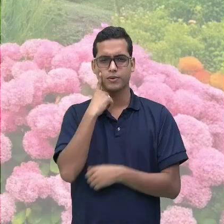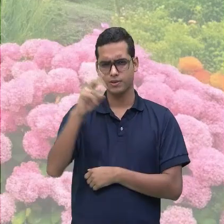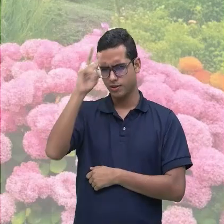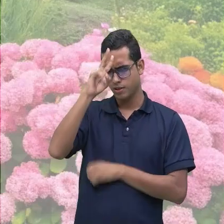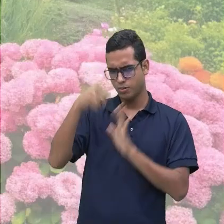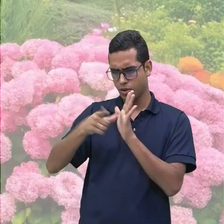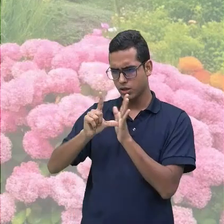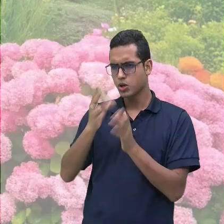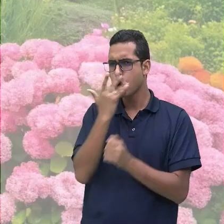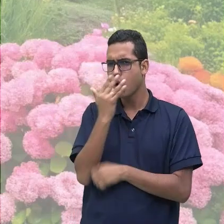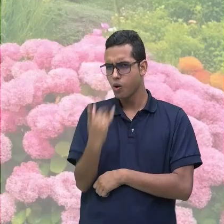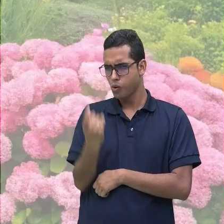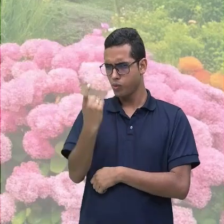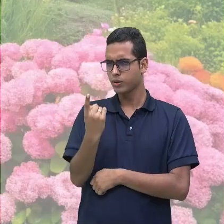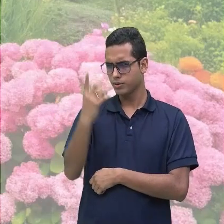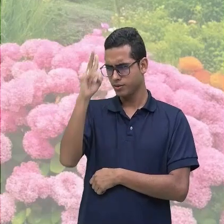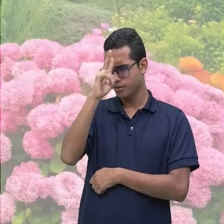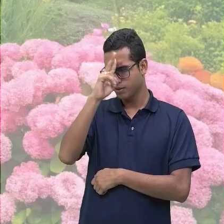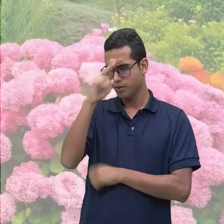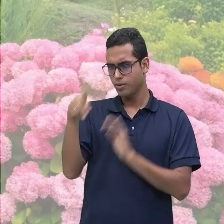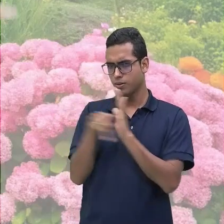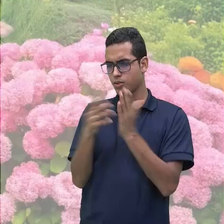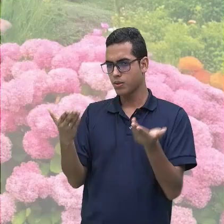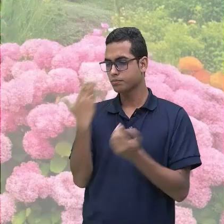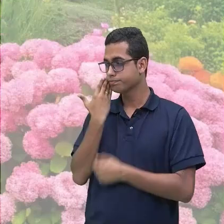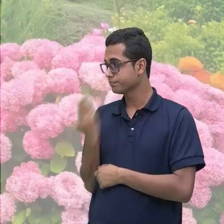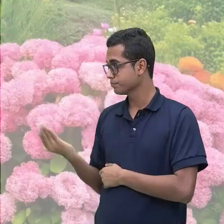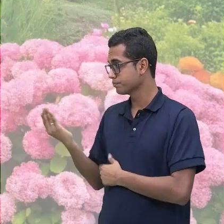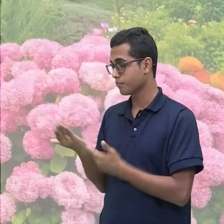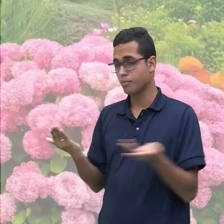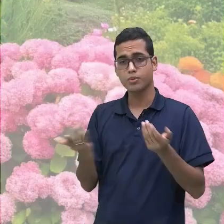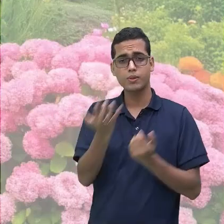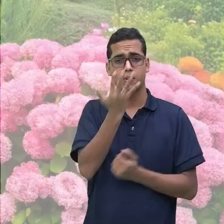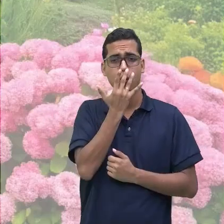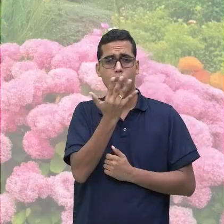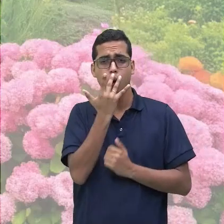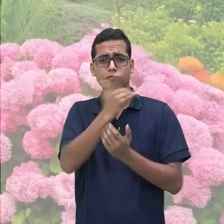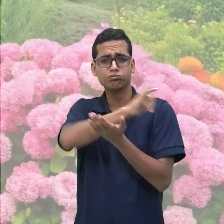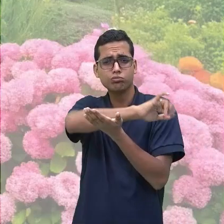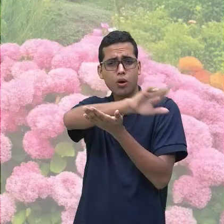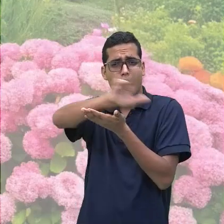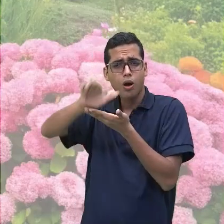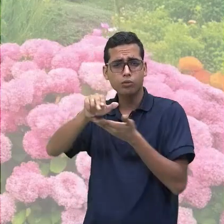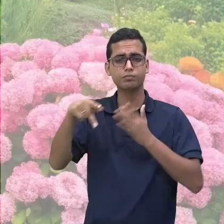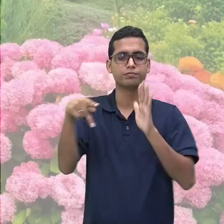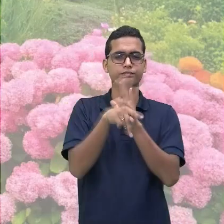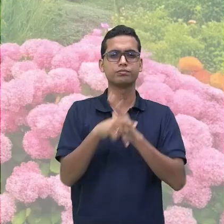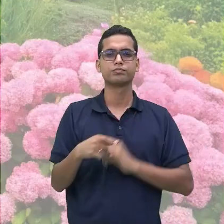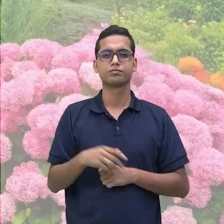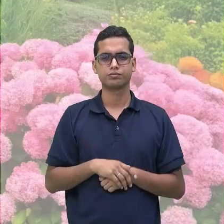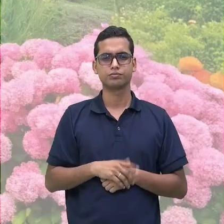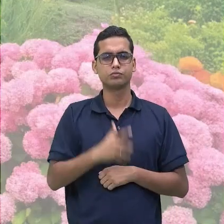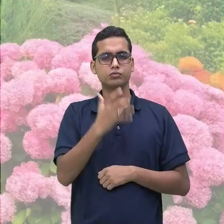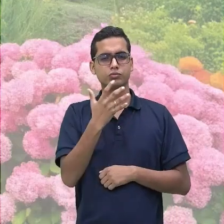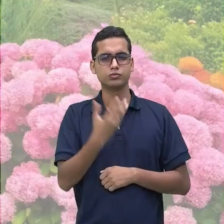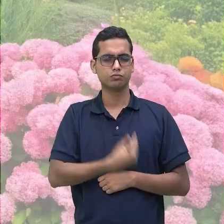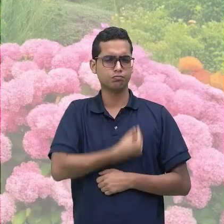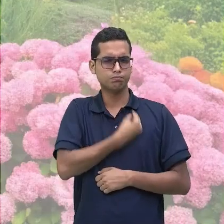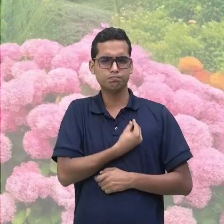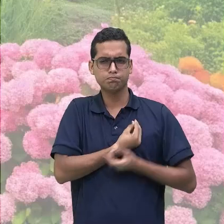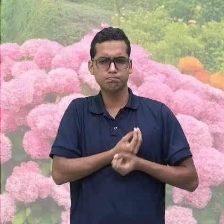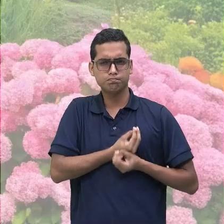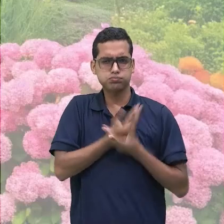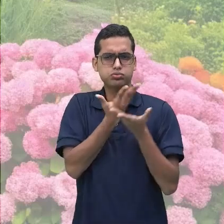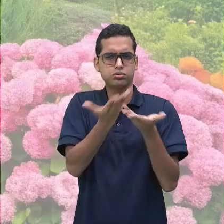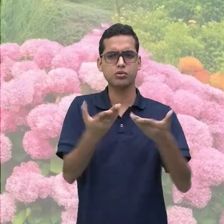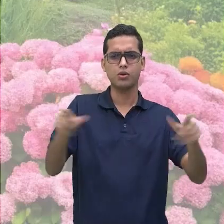a monocromia, certo? E agora a policromia. Isso aqui é policromia, o colorido é vida, né? Não quer dizer